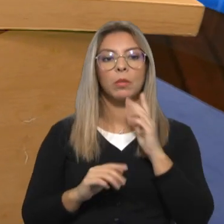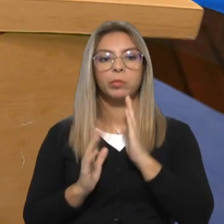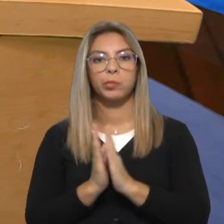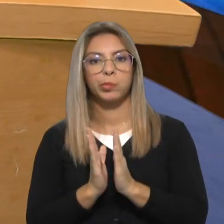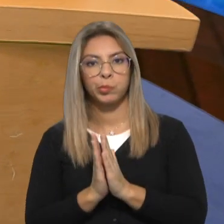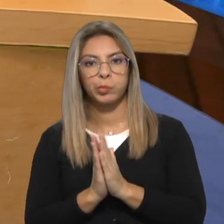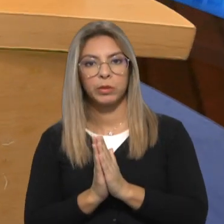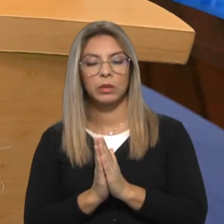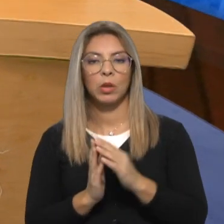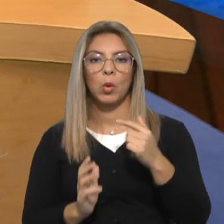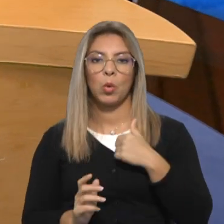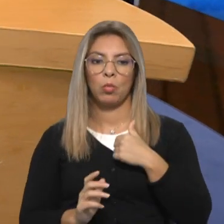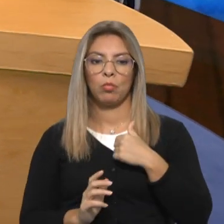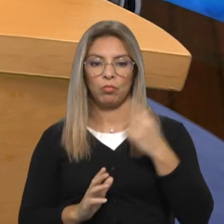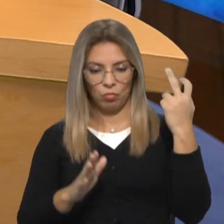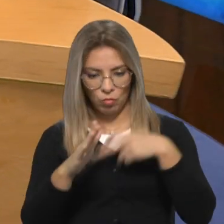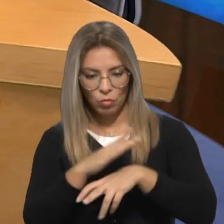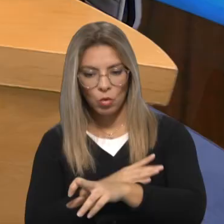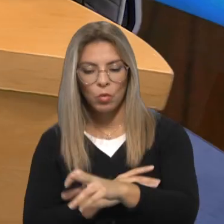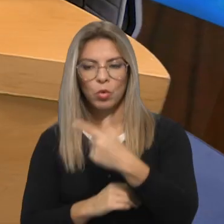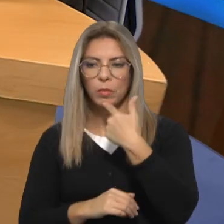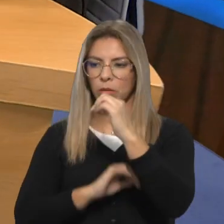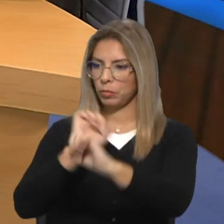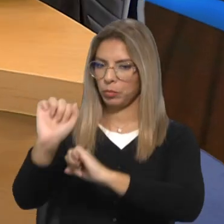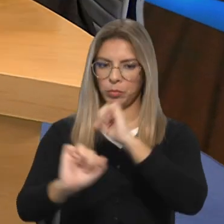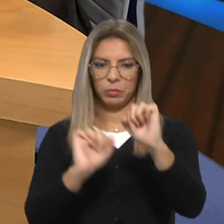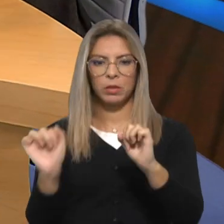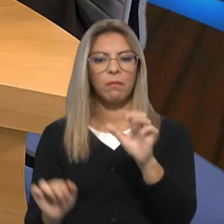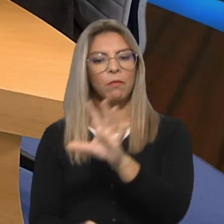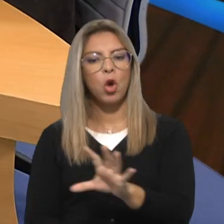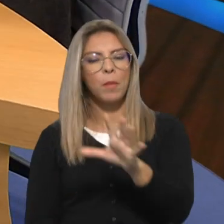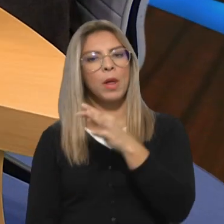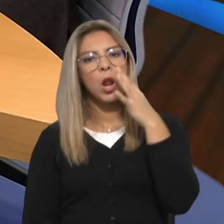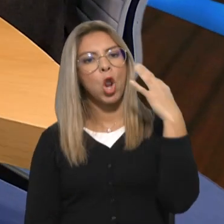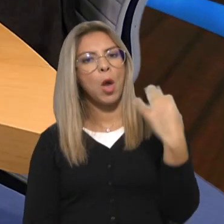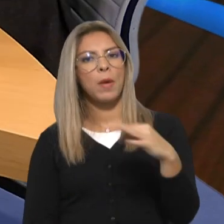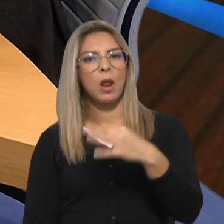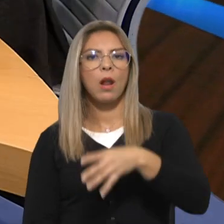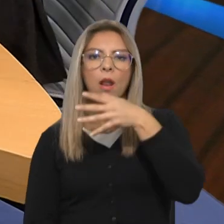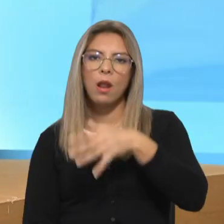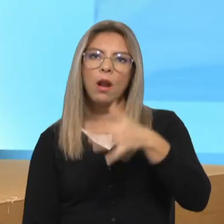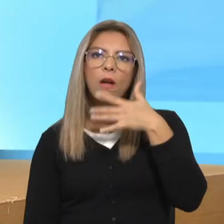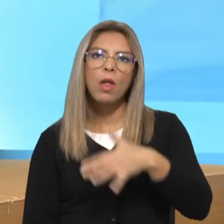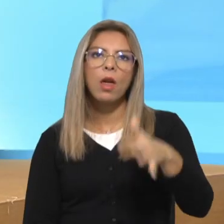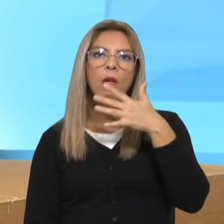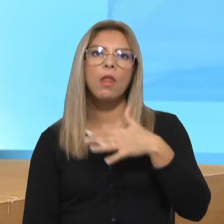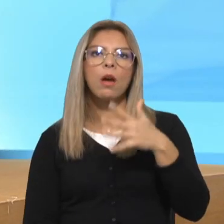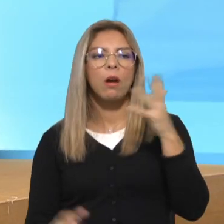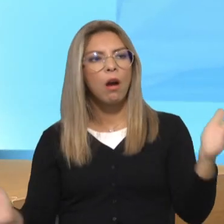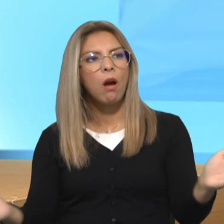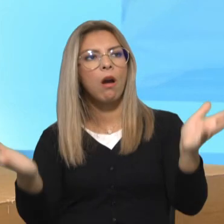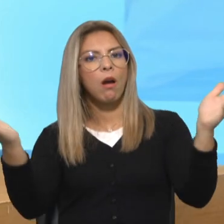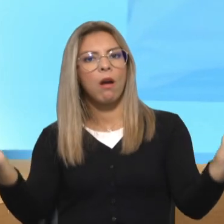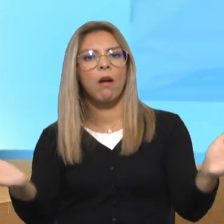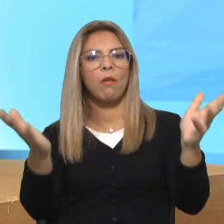eu entro e percebo o que está a acontecer, porque se diz as coisas de uma forma natural. Vamos cantar uma canção de louvor, vamos